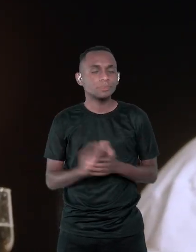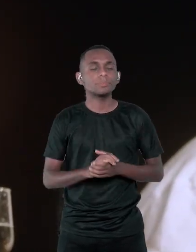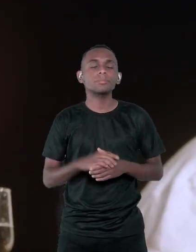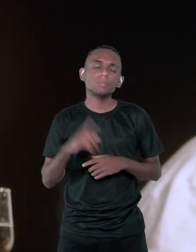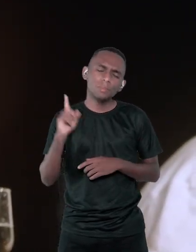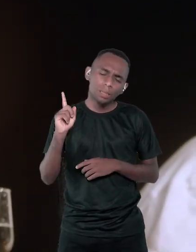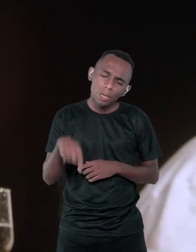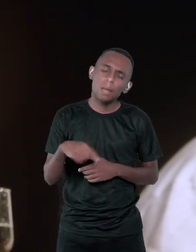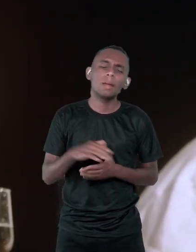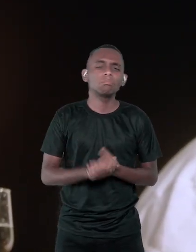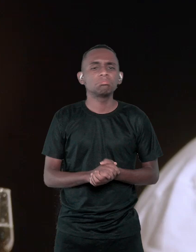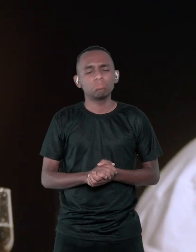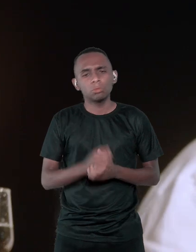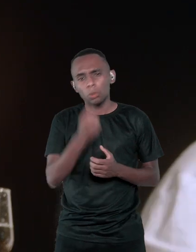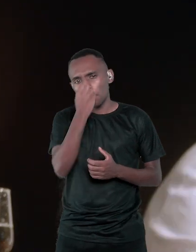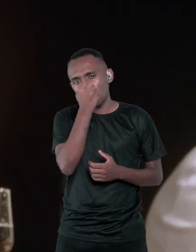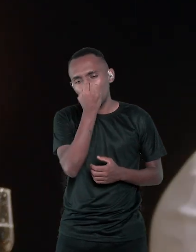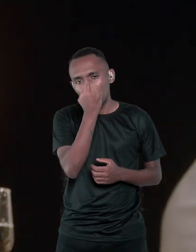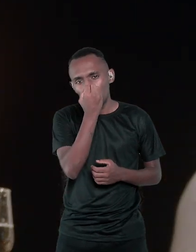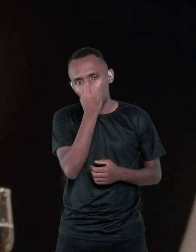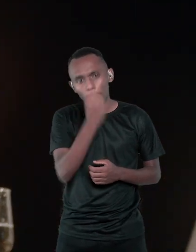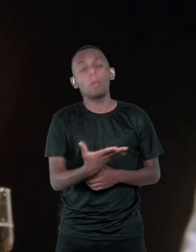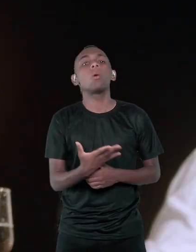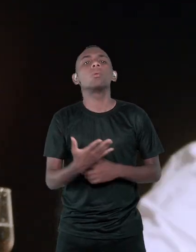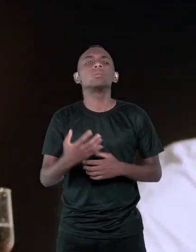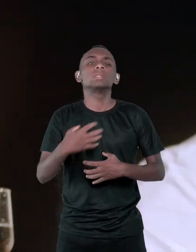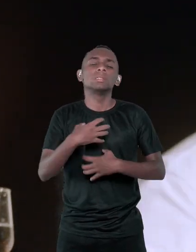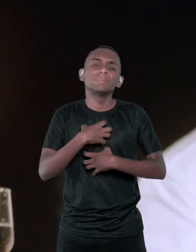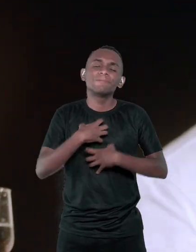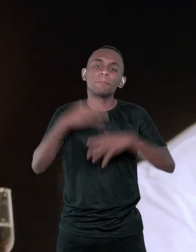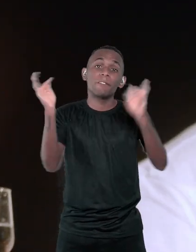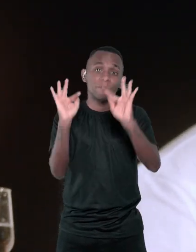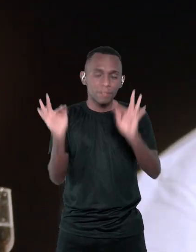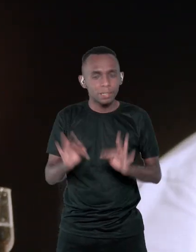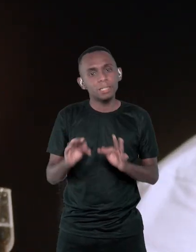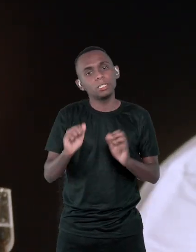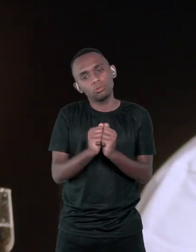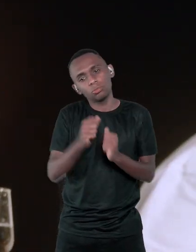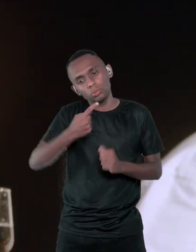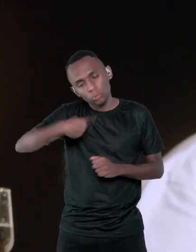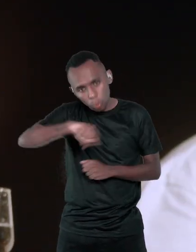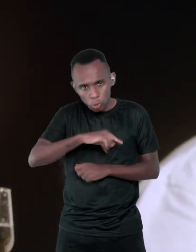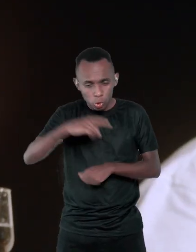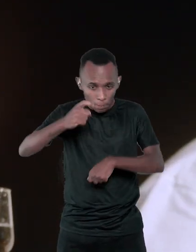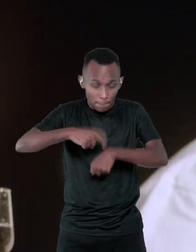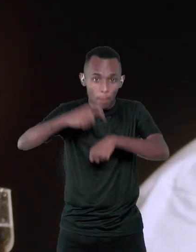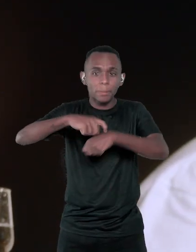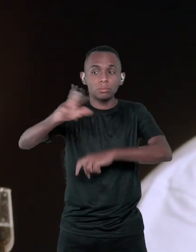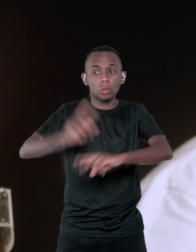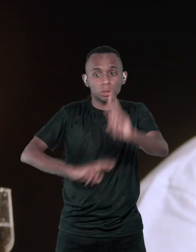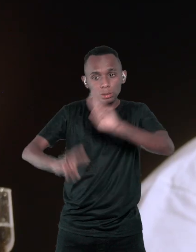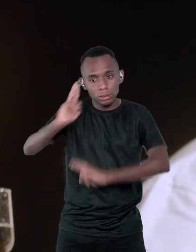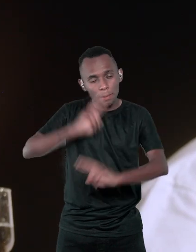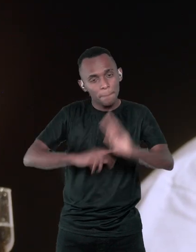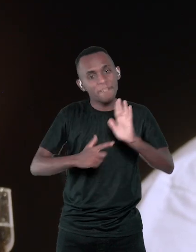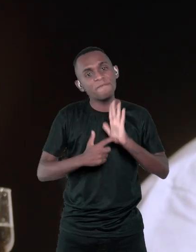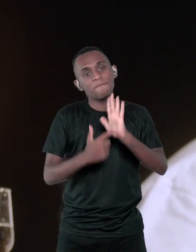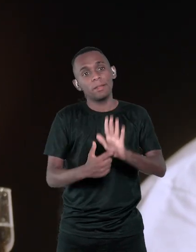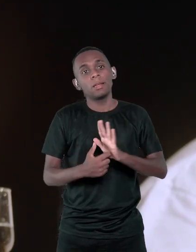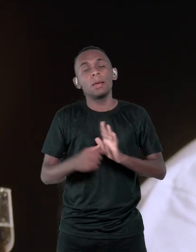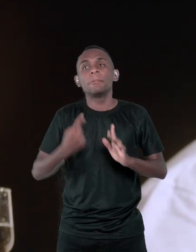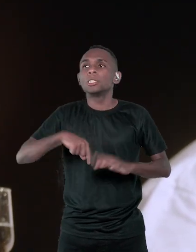é muito auspicioso, é muito feliz estar aqui nesse momento, vendo esses resultados que